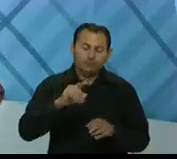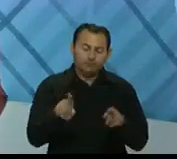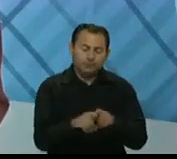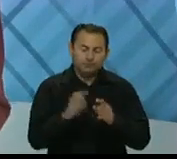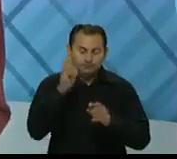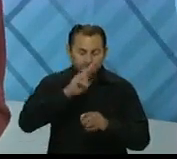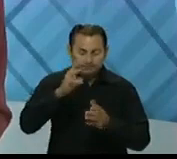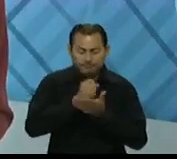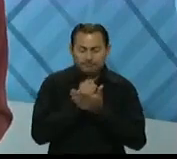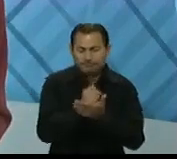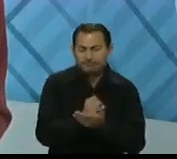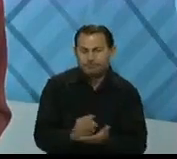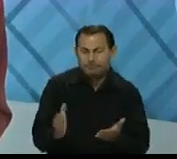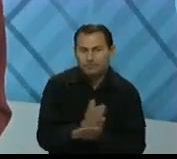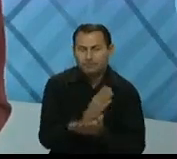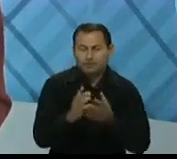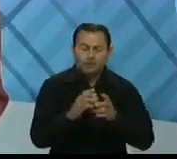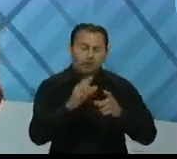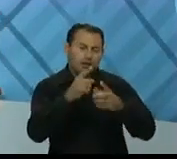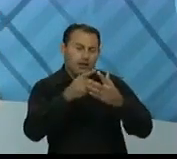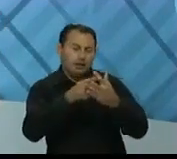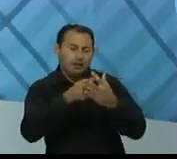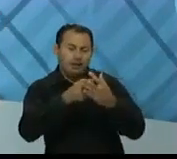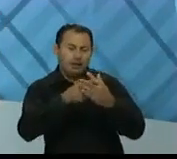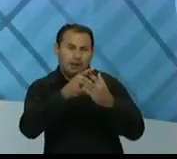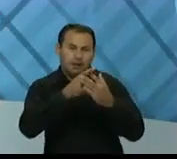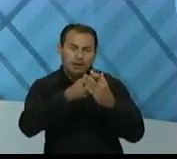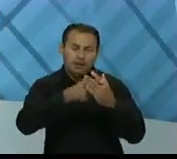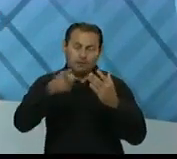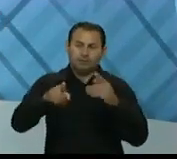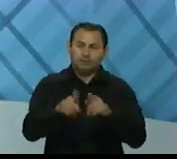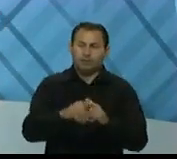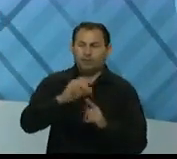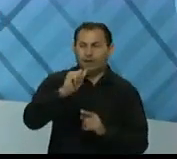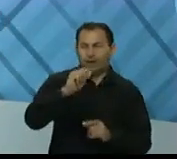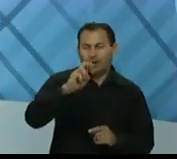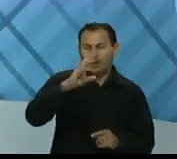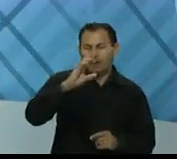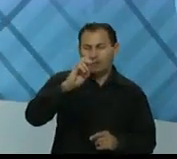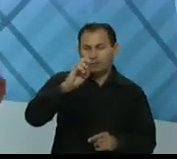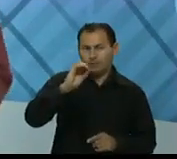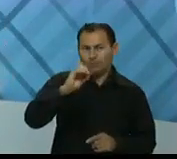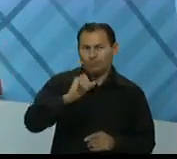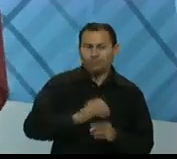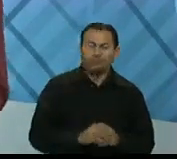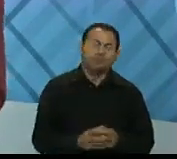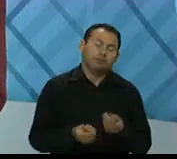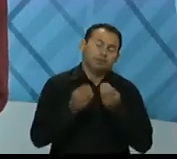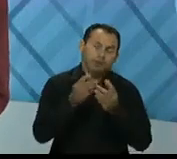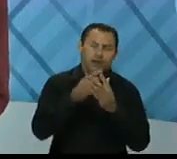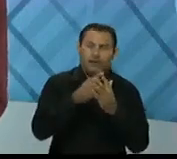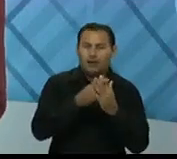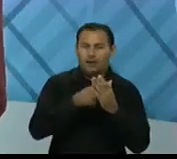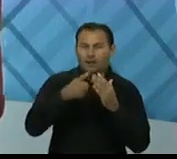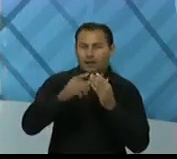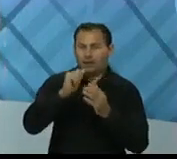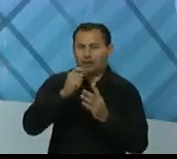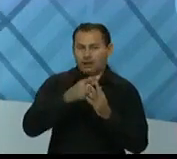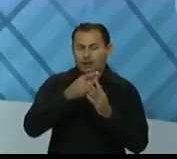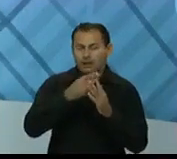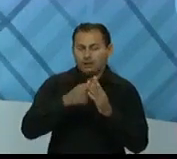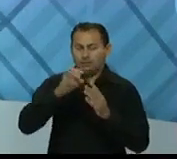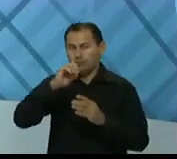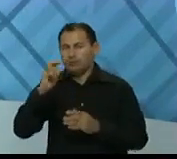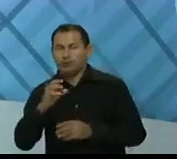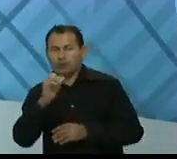no que se refere a ângulos e arcos. Então, a medida no ciclo trigonométrico é dada por arcos